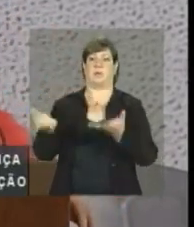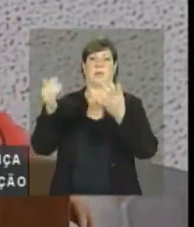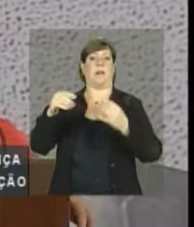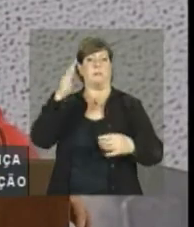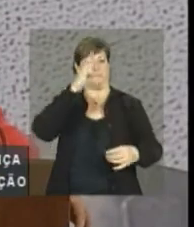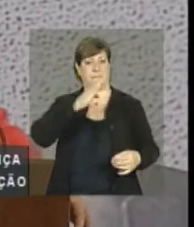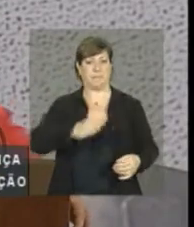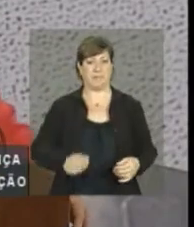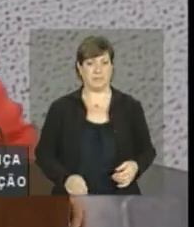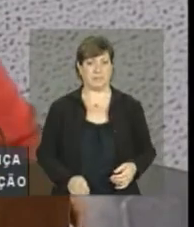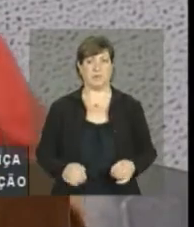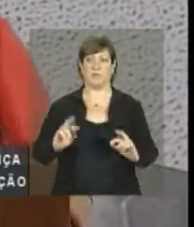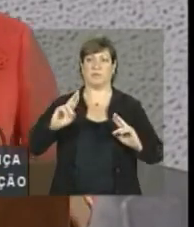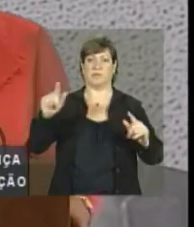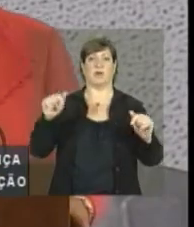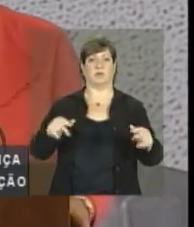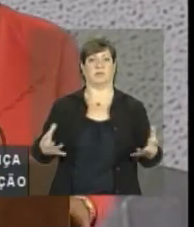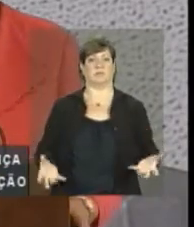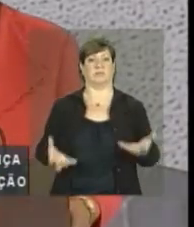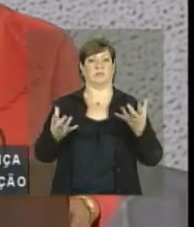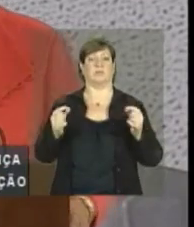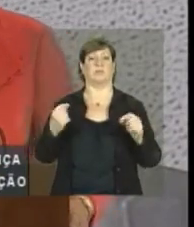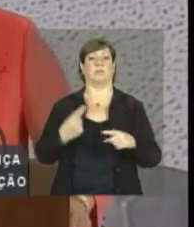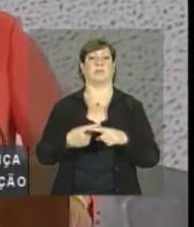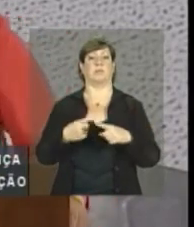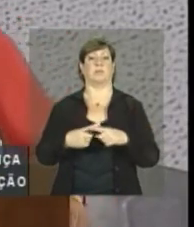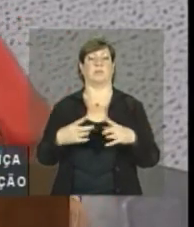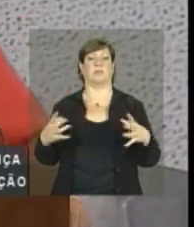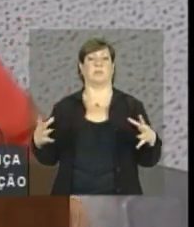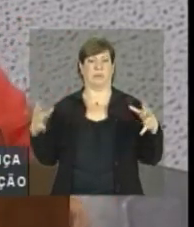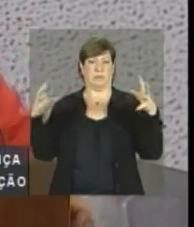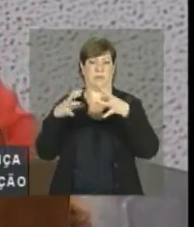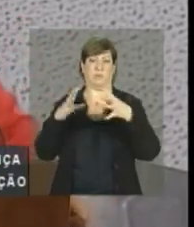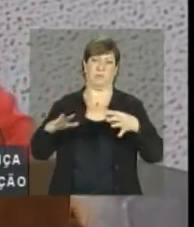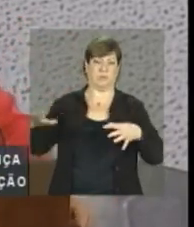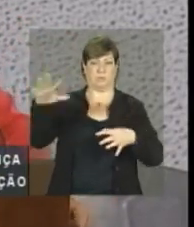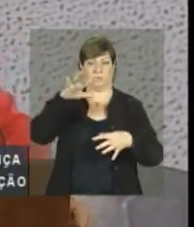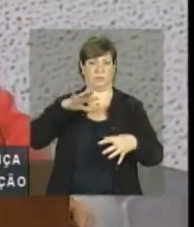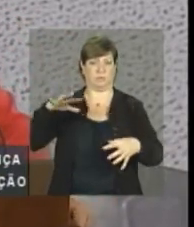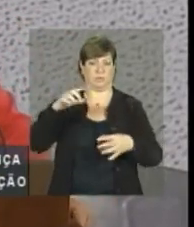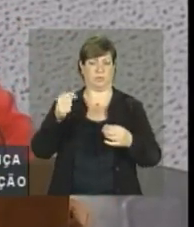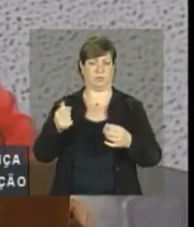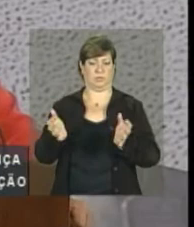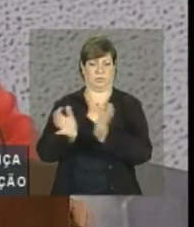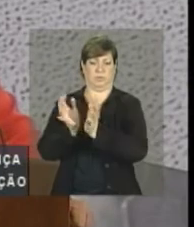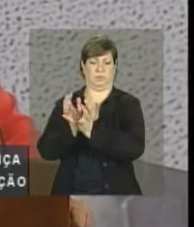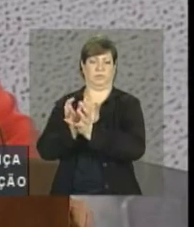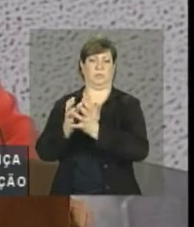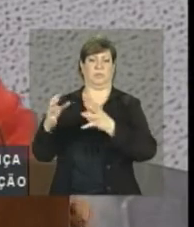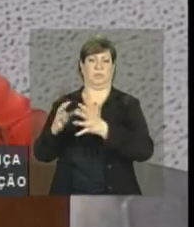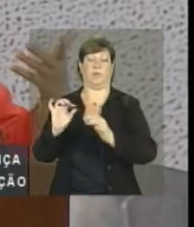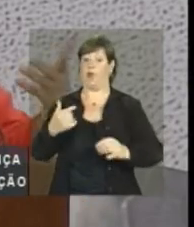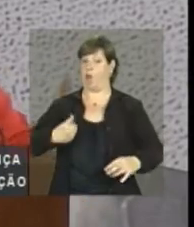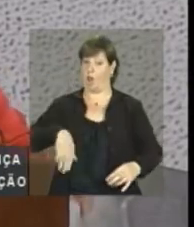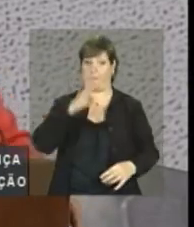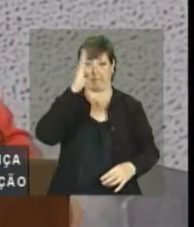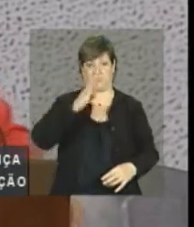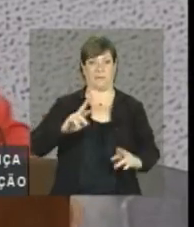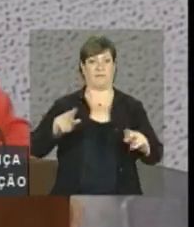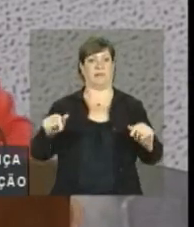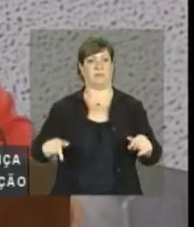contrário, acentuaram a concentração de renda. Nós vivemos e